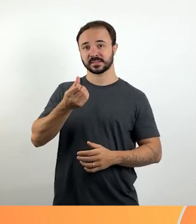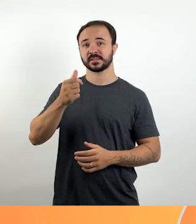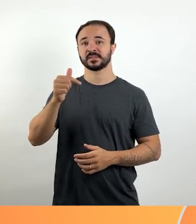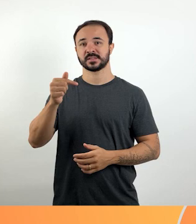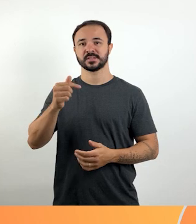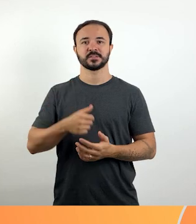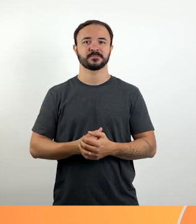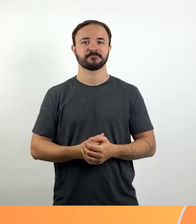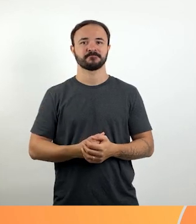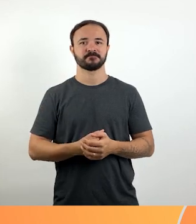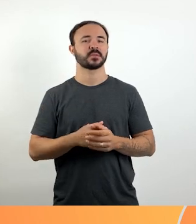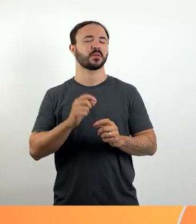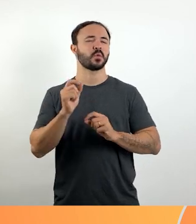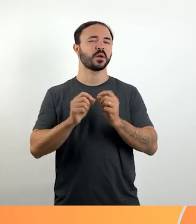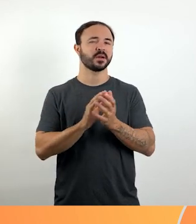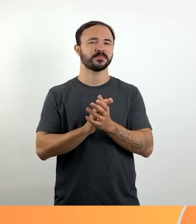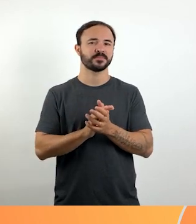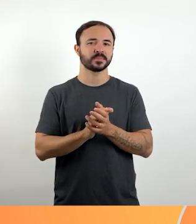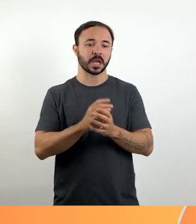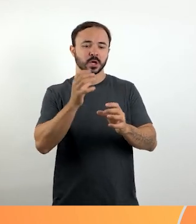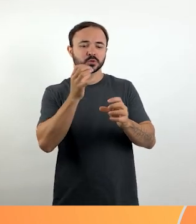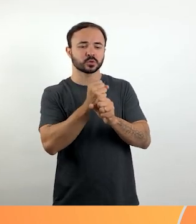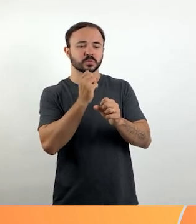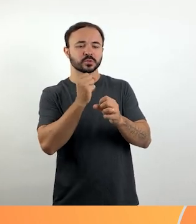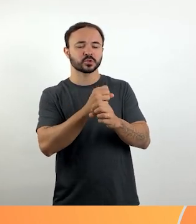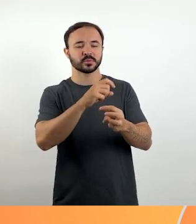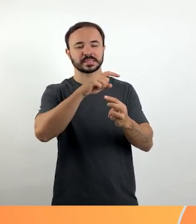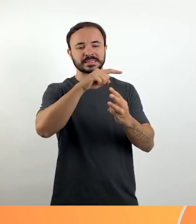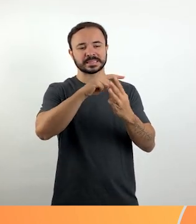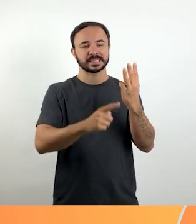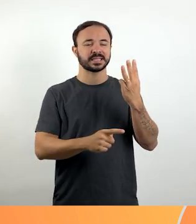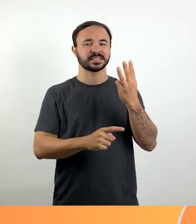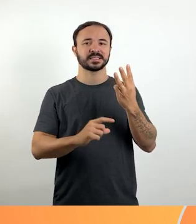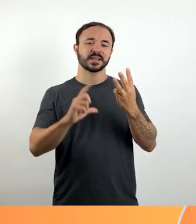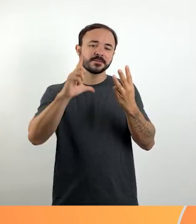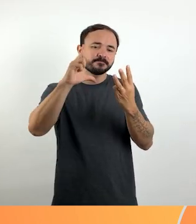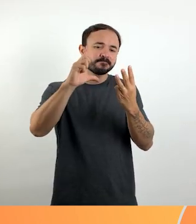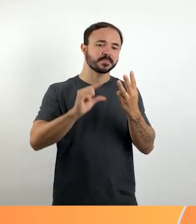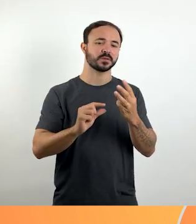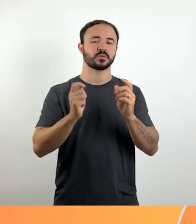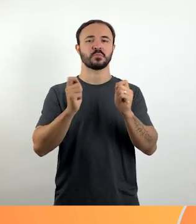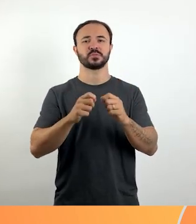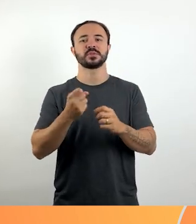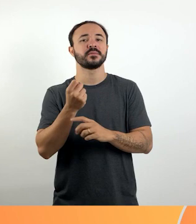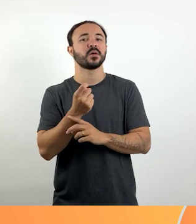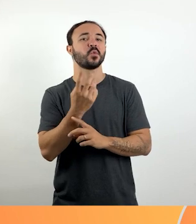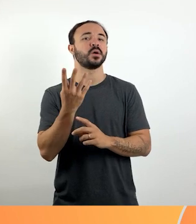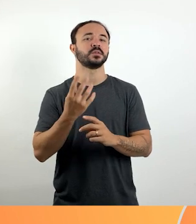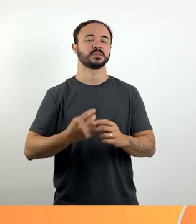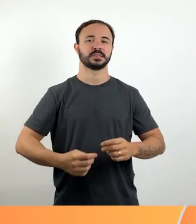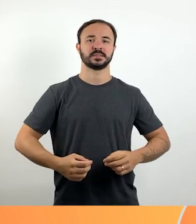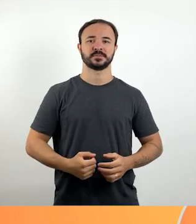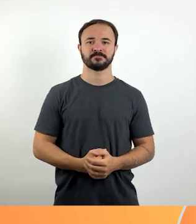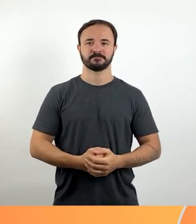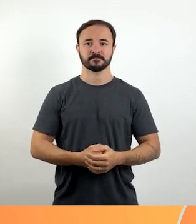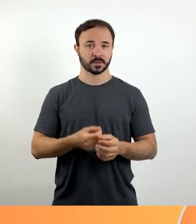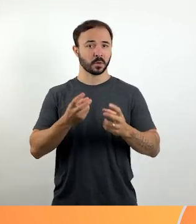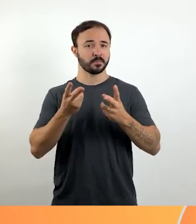é a menor soma possível de 3 desses números? Olha só.